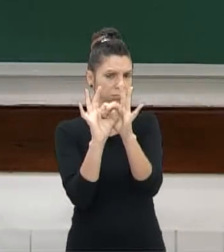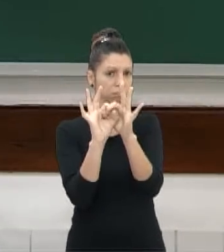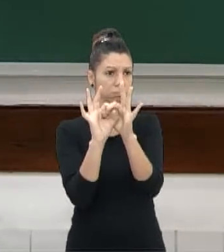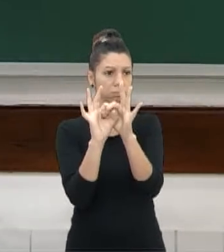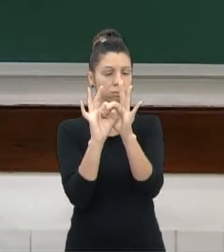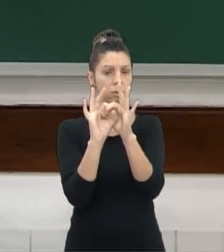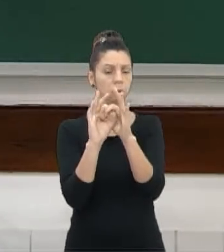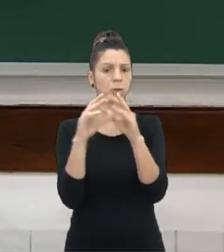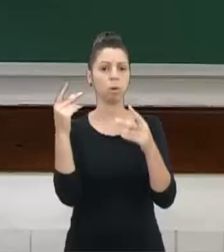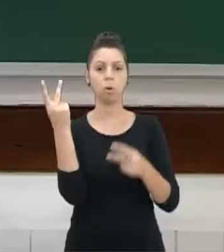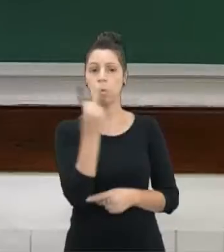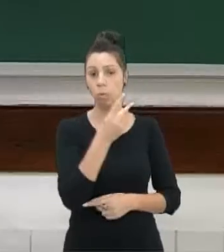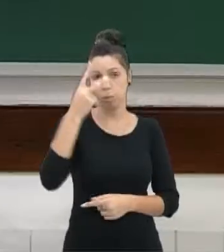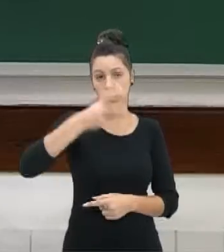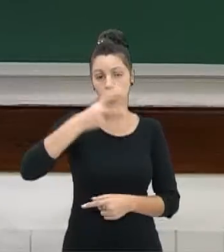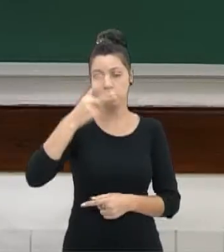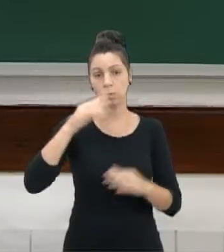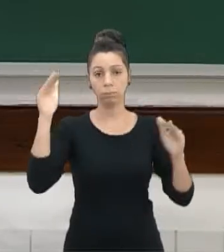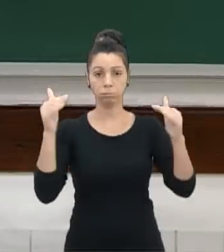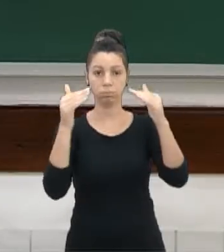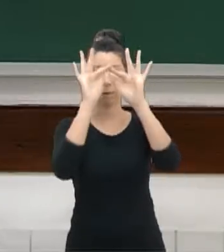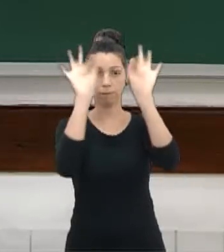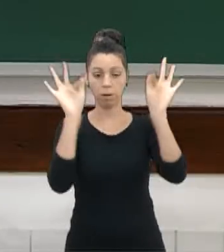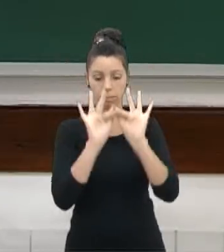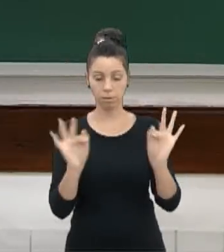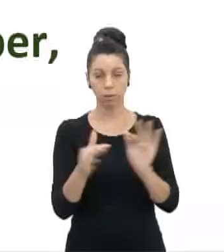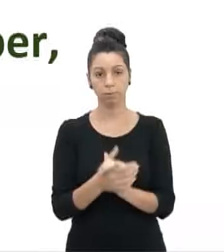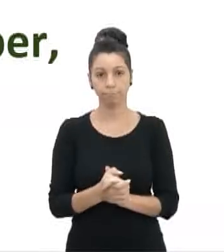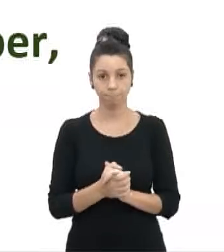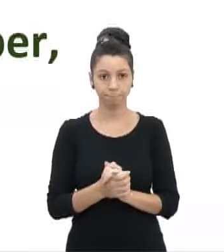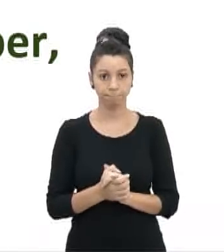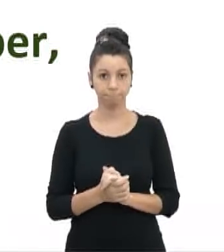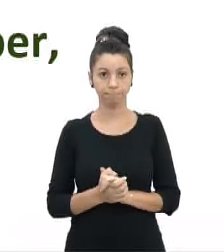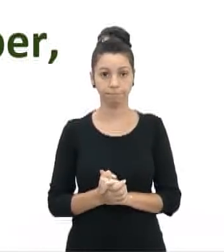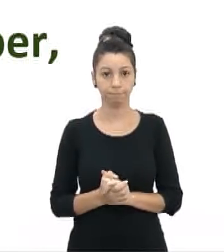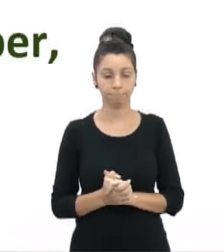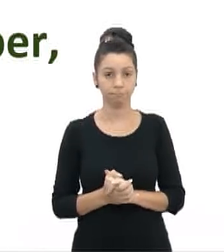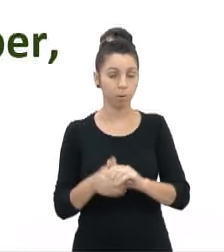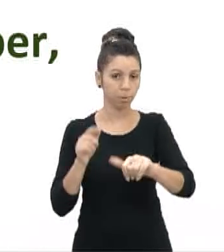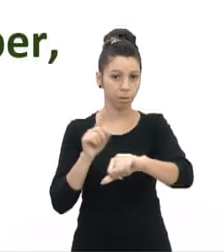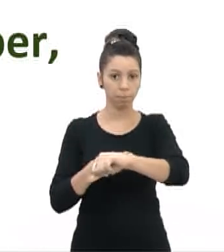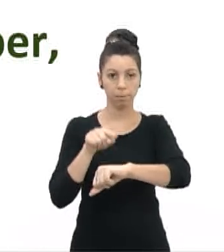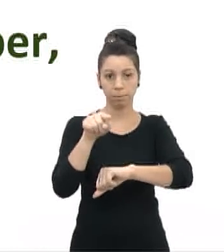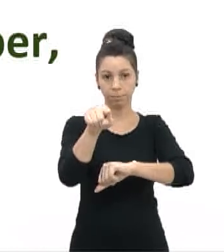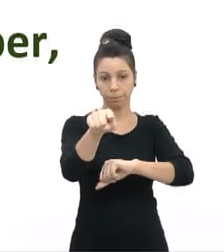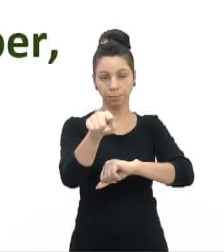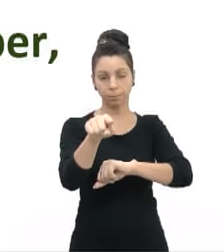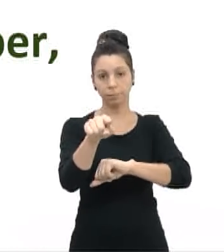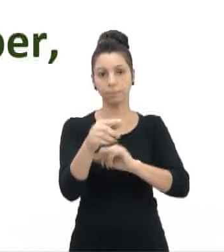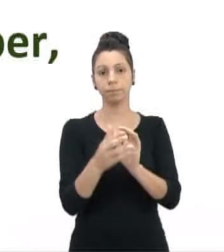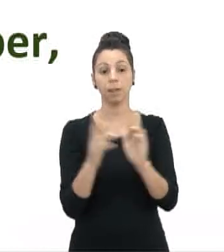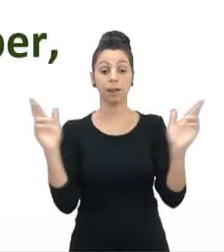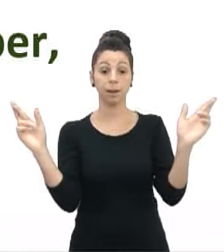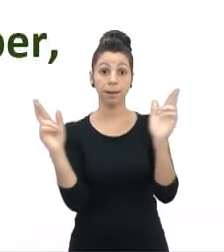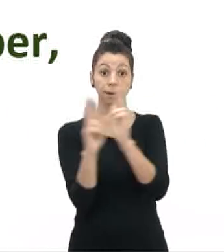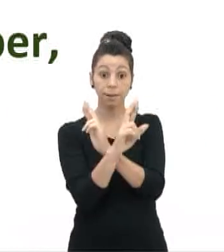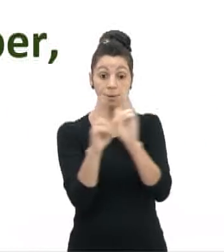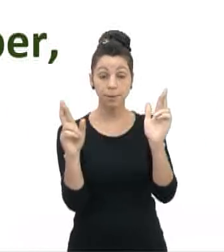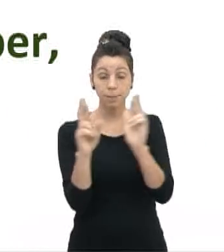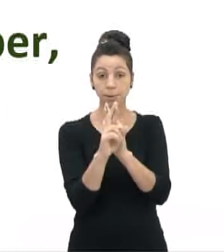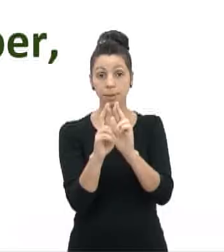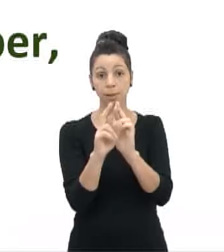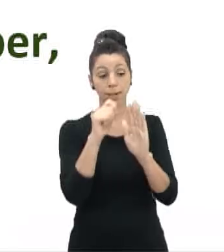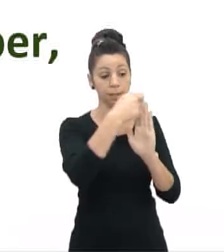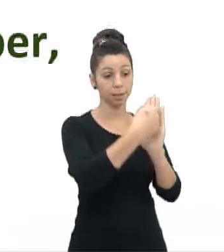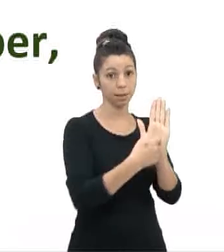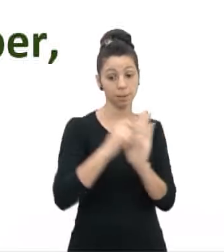concordam com o que esses dois sábios disseram? Vamos ver isso? Um tempinho para você relacionar esses dois textos aí e